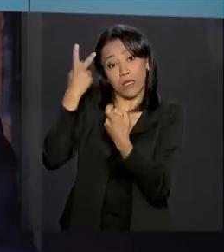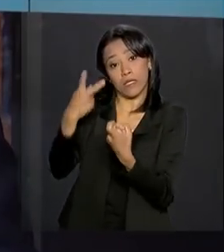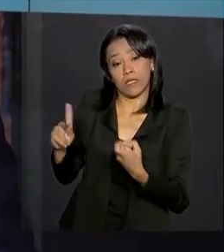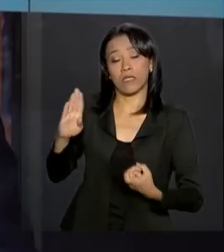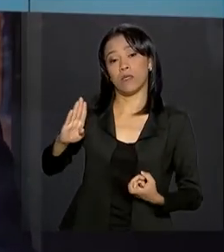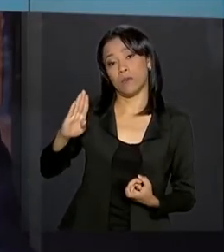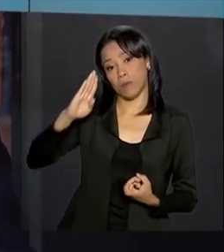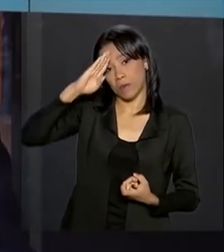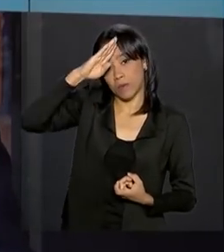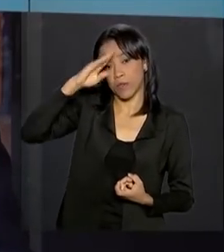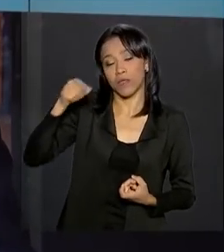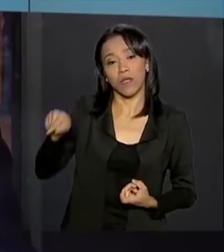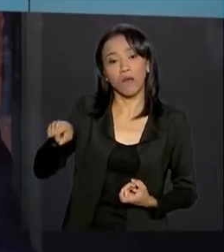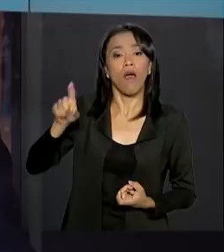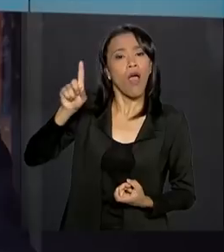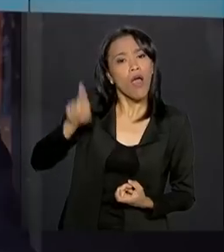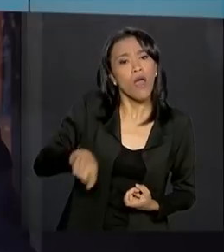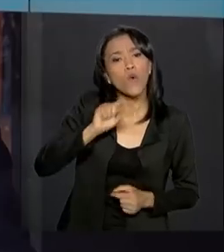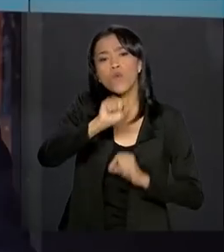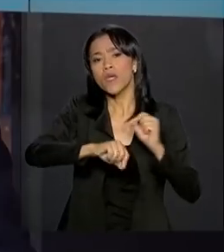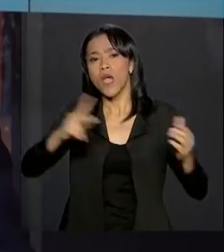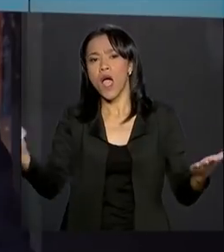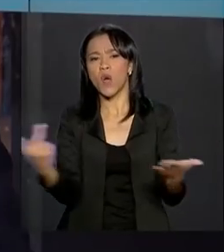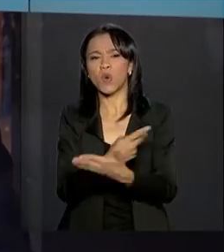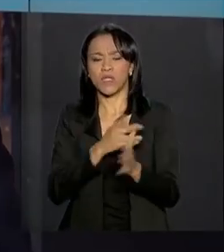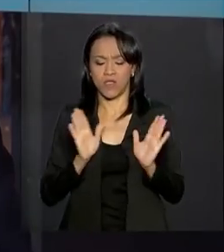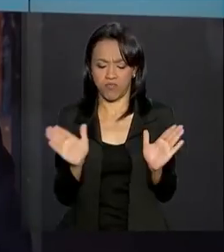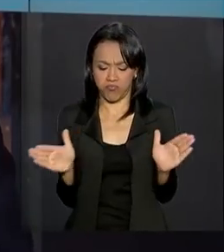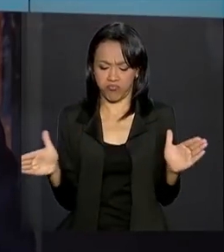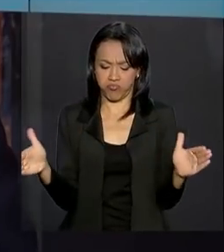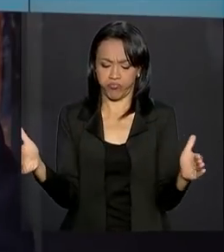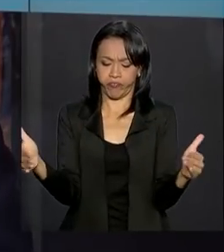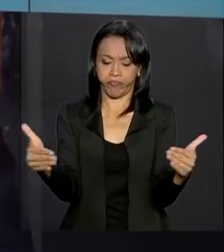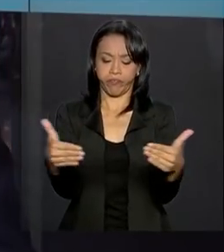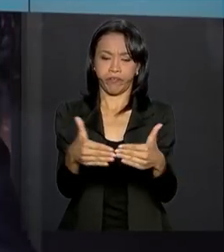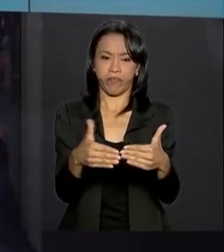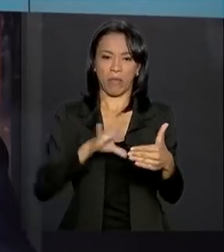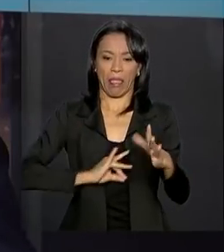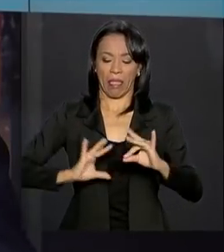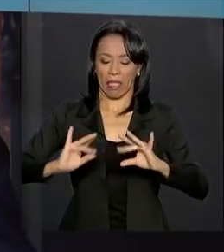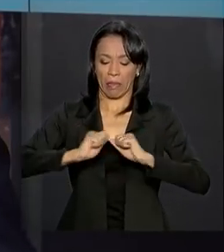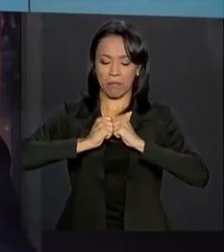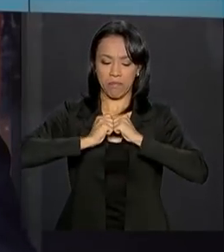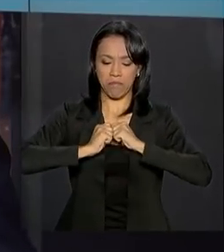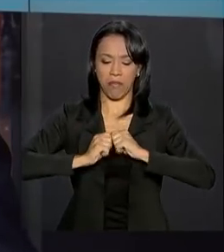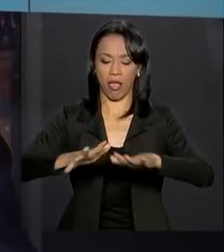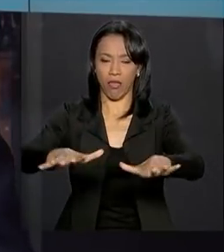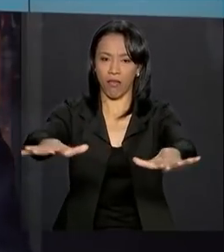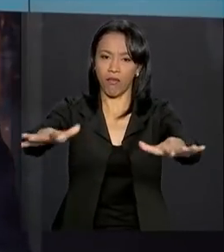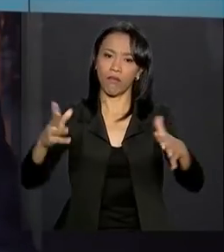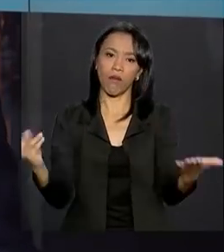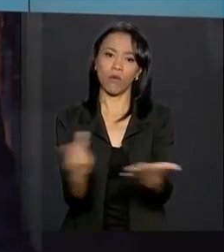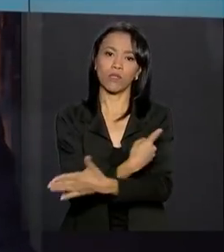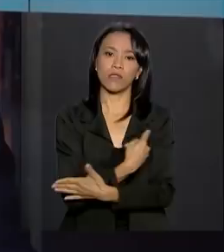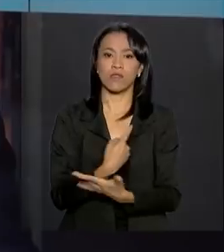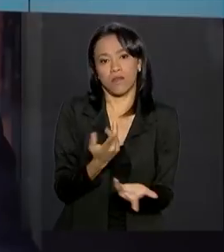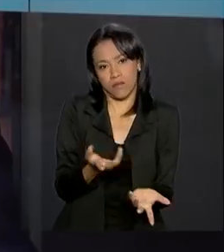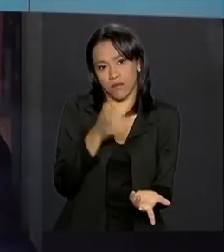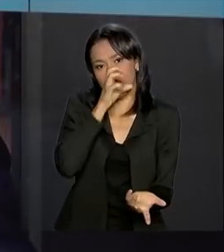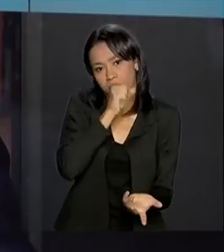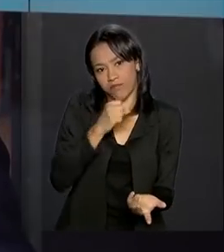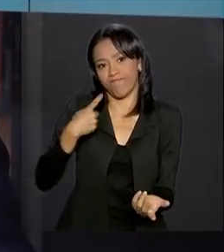Bolsonaro é justamente a situação na barragem de Brumadinho, que rompeu durante esse fim de semana. Ele tem